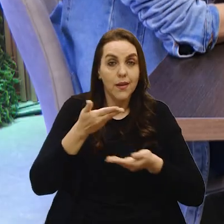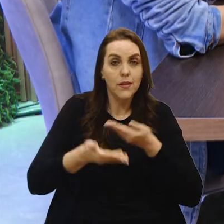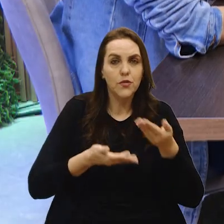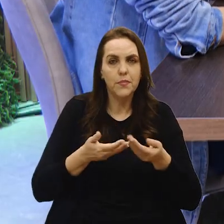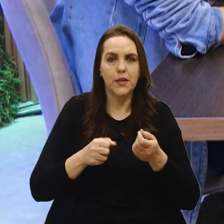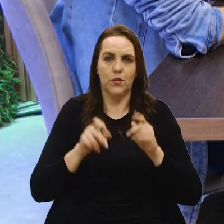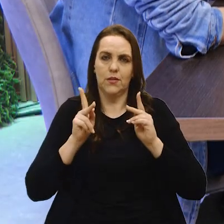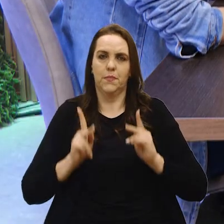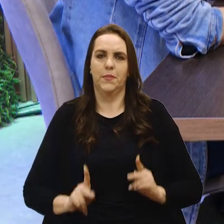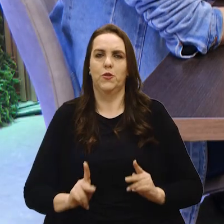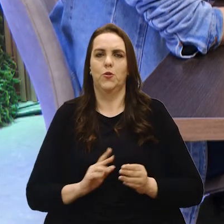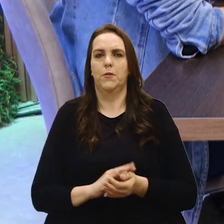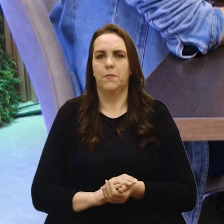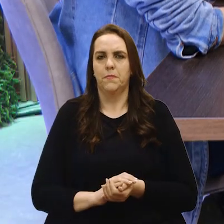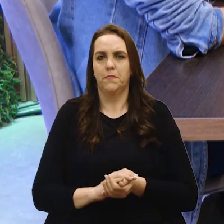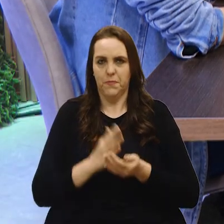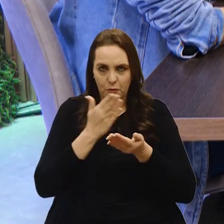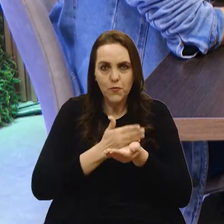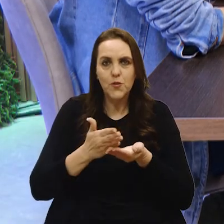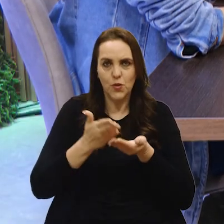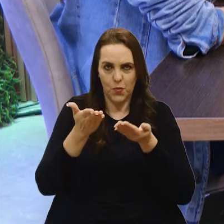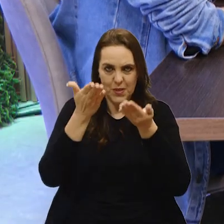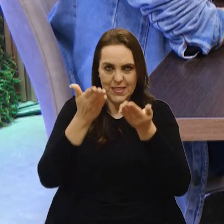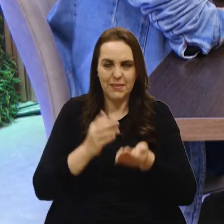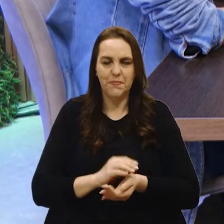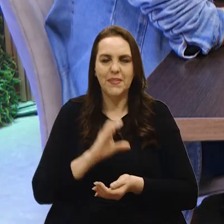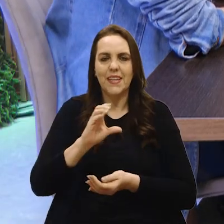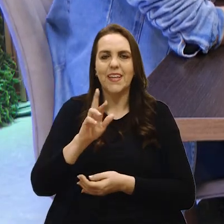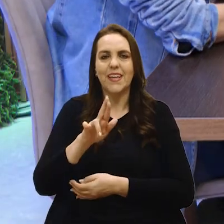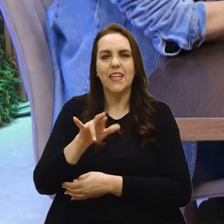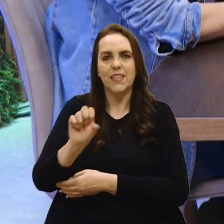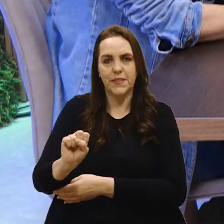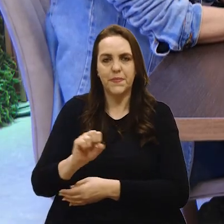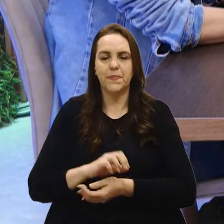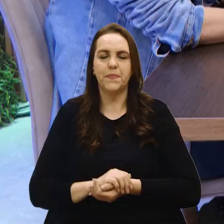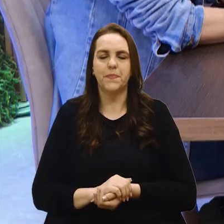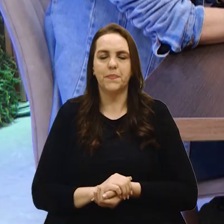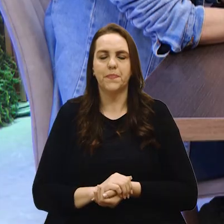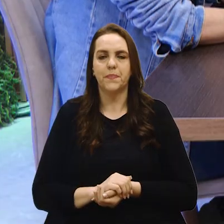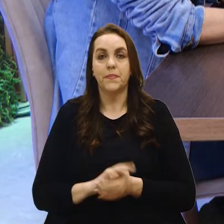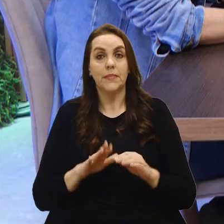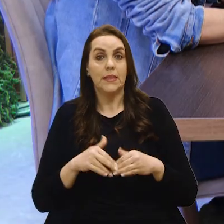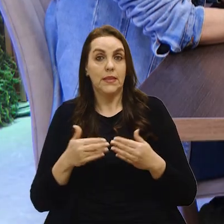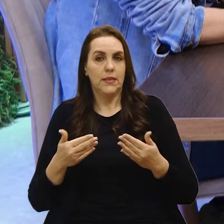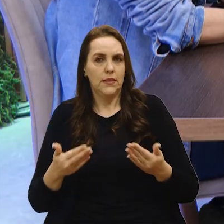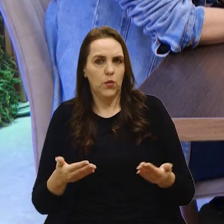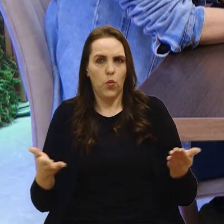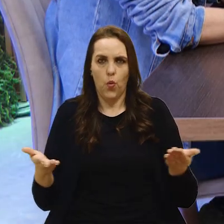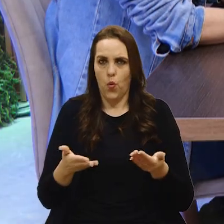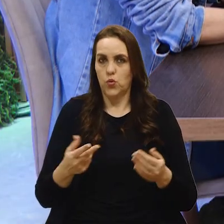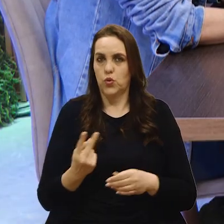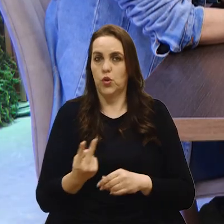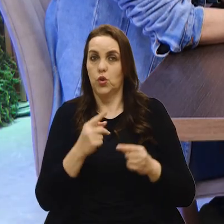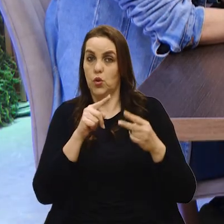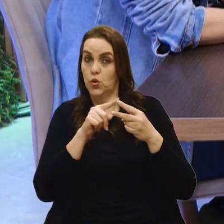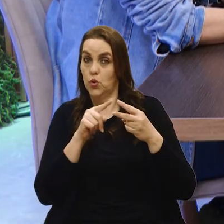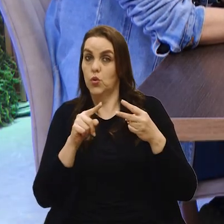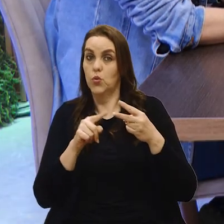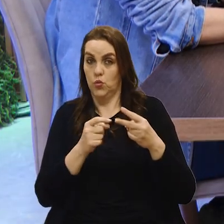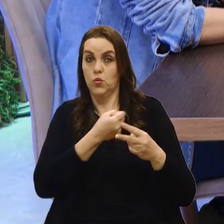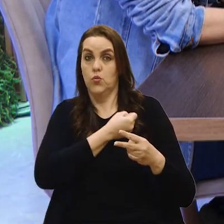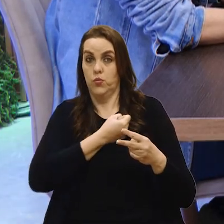atendem essas pessoas. Vamos começar com a Cris. Vamos lá. Então, hoje a gente trabalha com dois números,